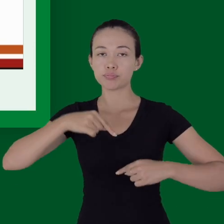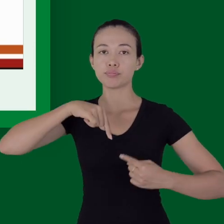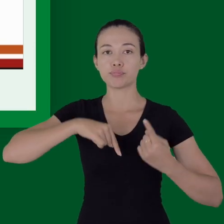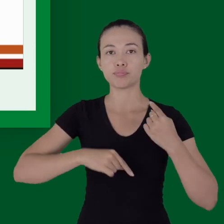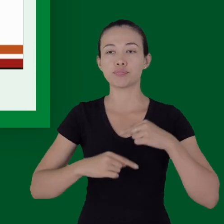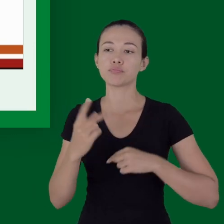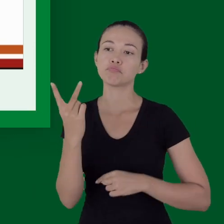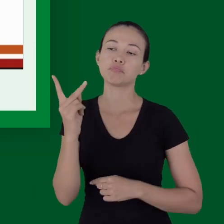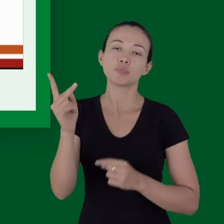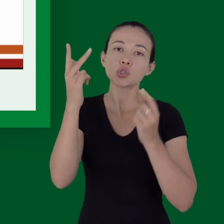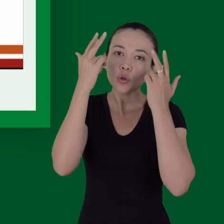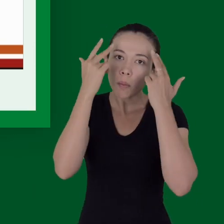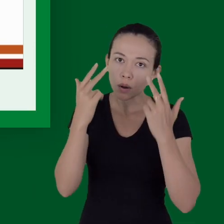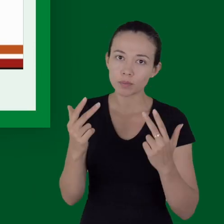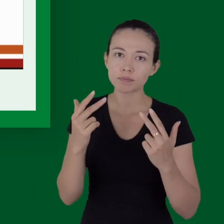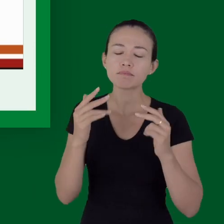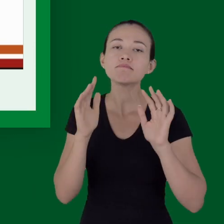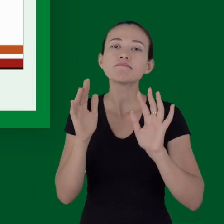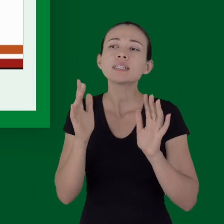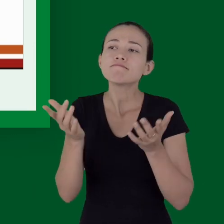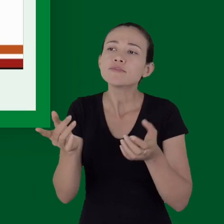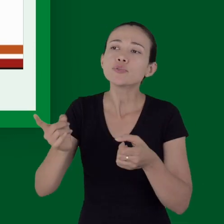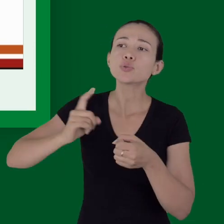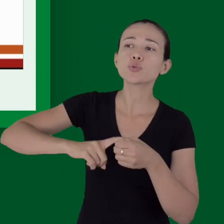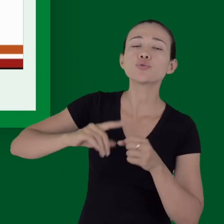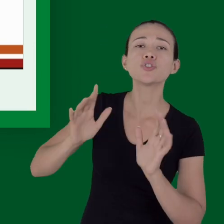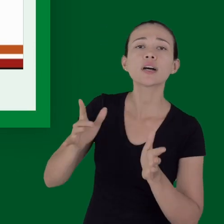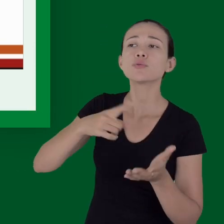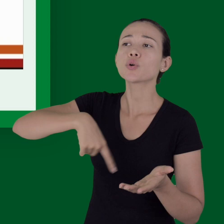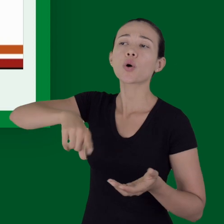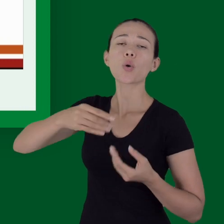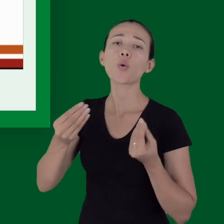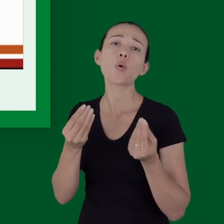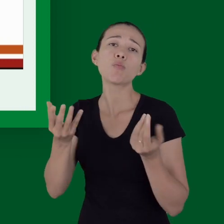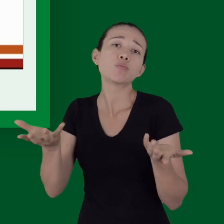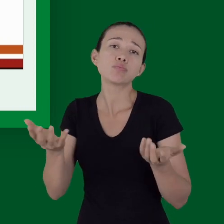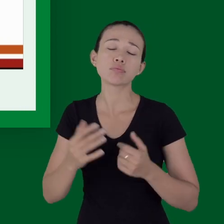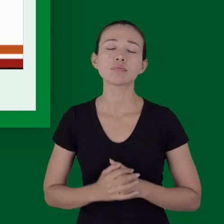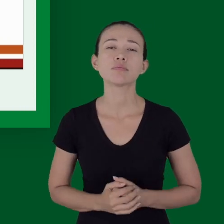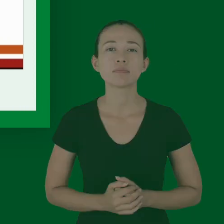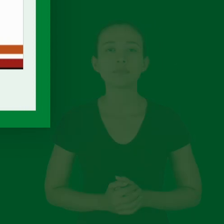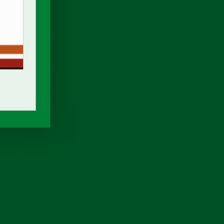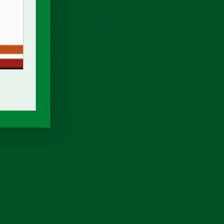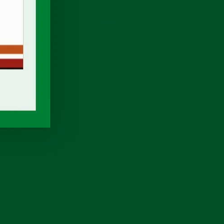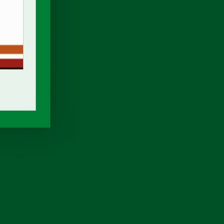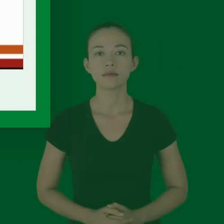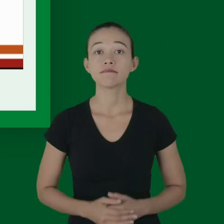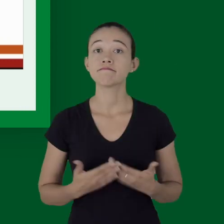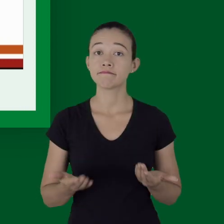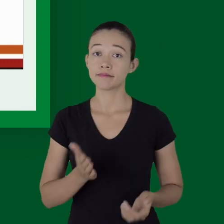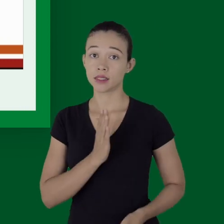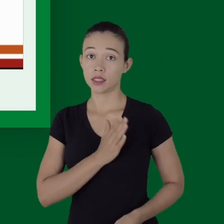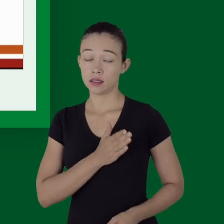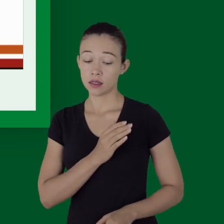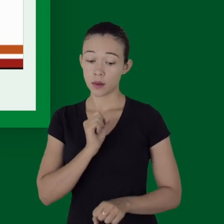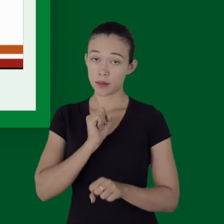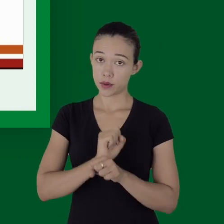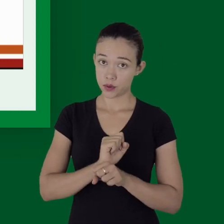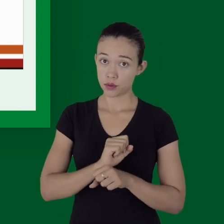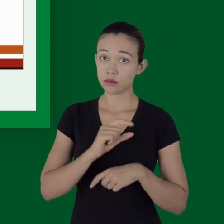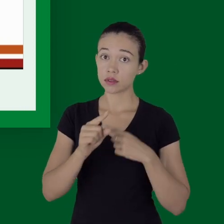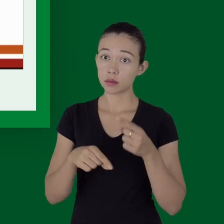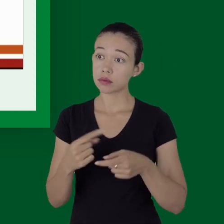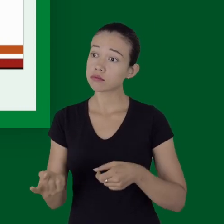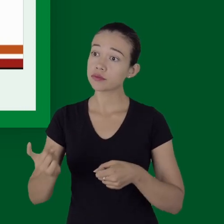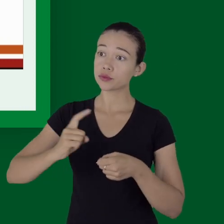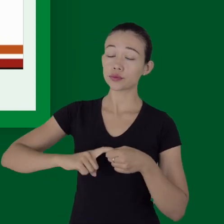paciente voltou, então? O paciente voltou, a gente tem que dar início imediatamente aos cuidados pós-parada. Então, cuidado pós-parada, a gente